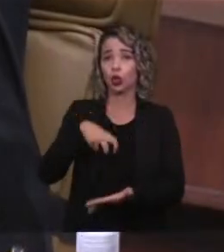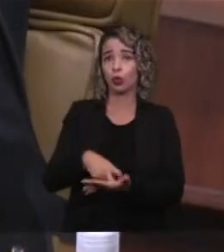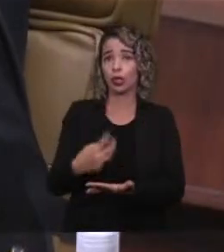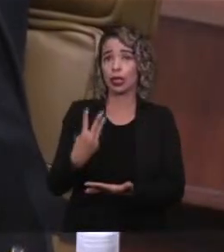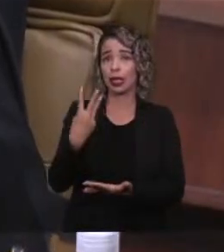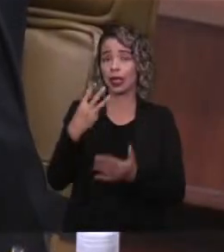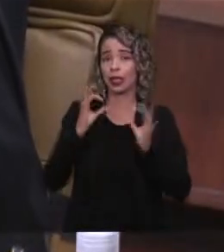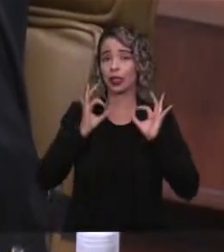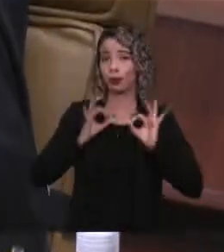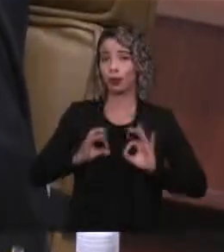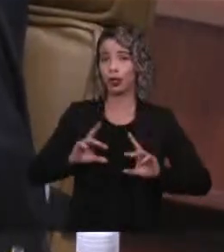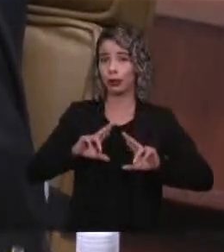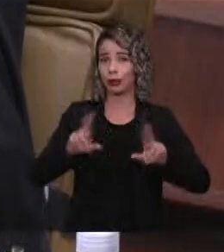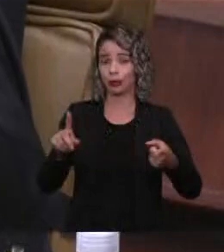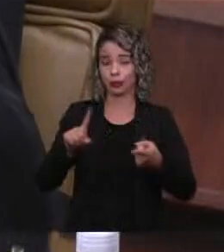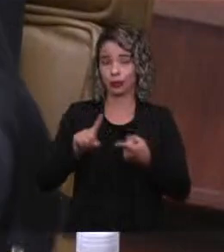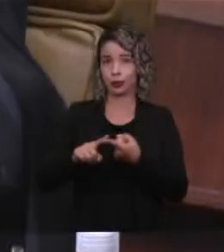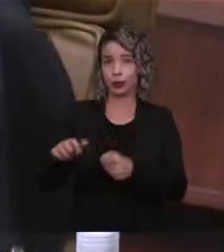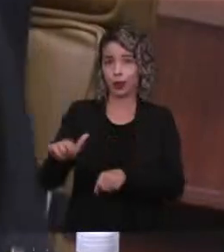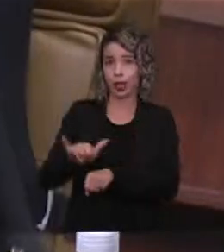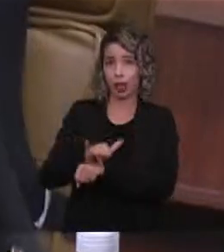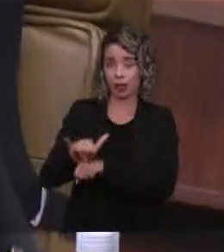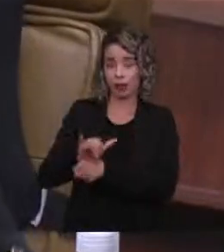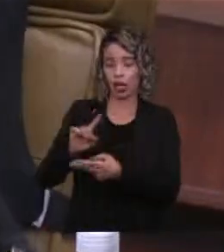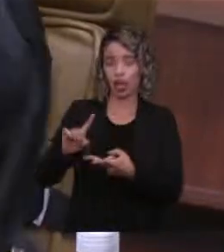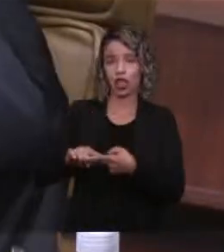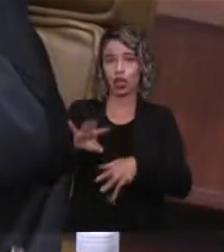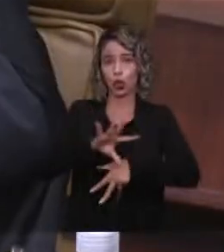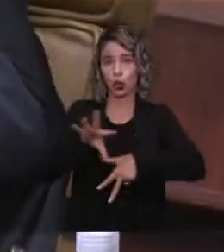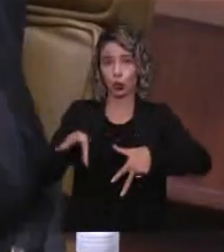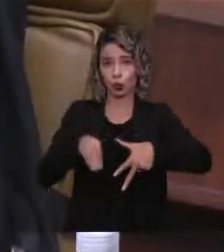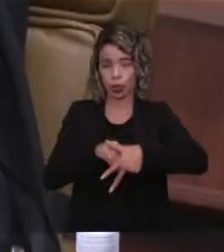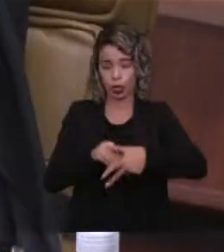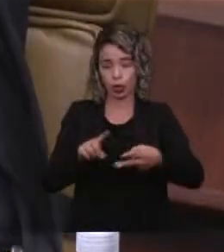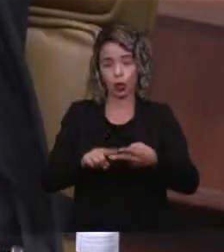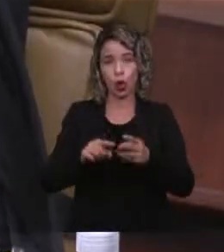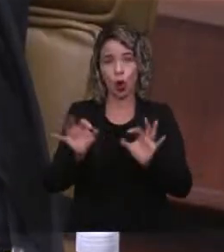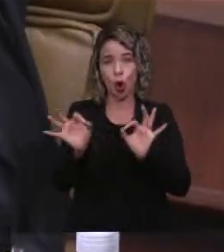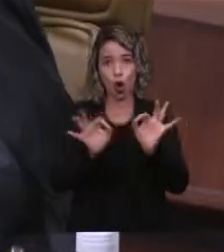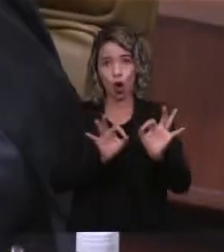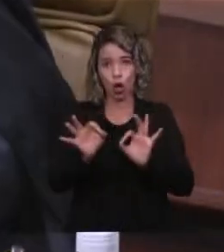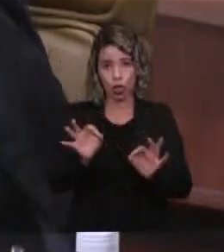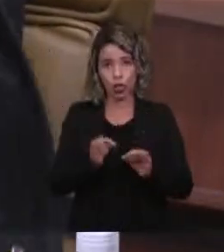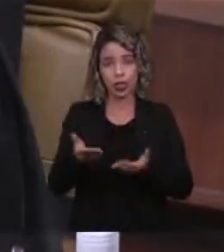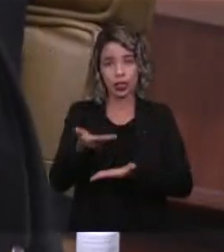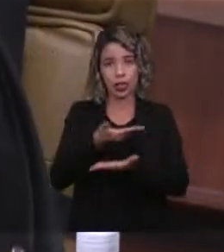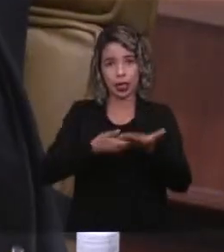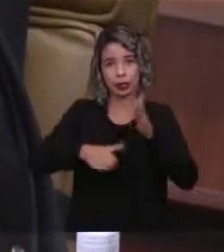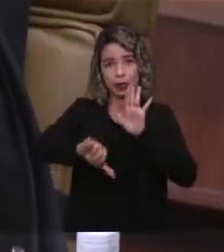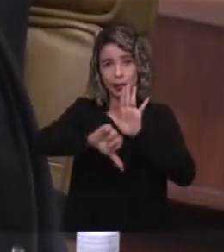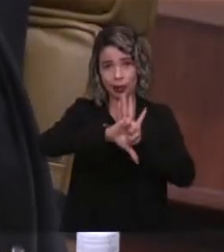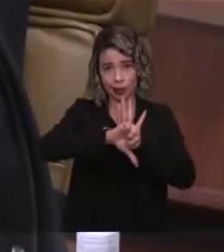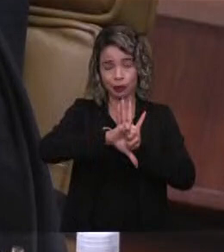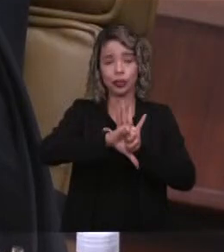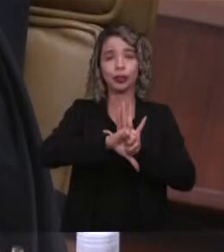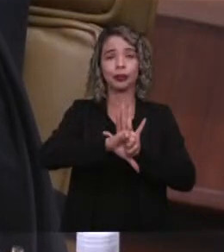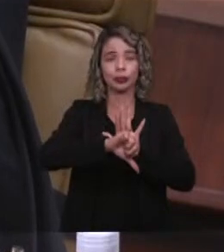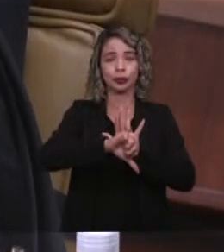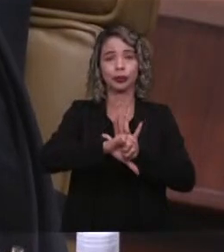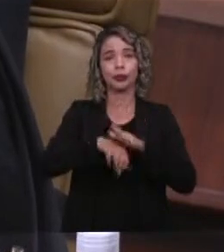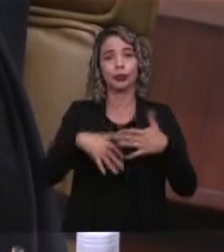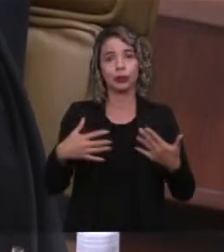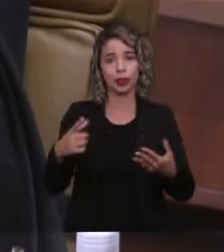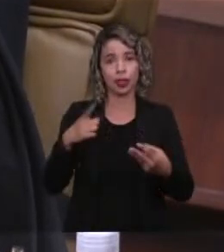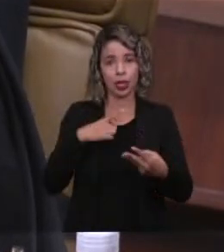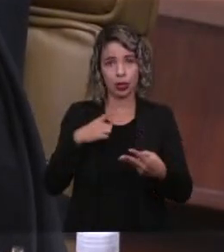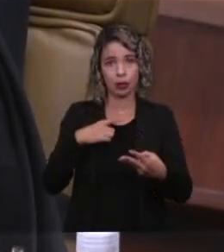condutas distintas: lavagem, corrupção, organização ou associação, atribuo o valor